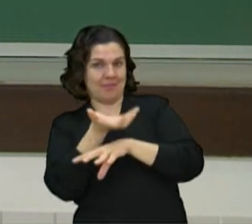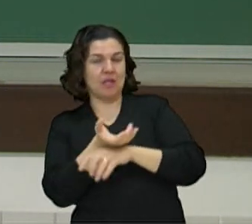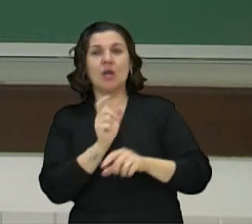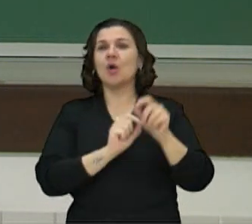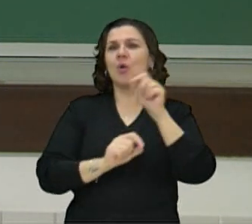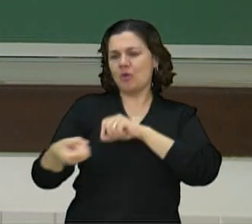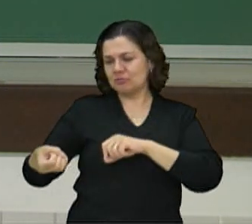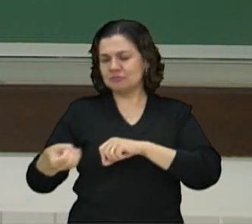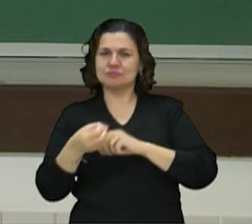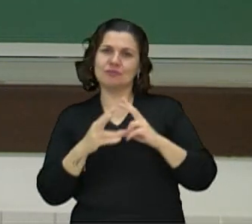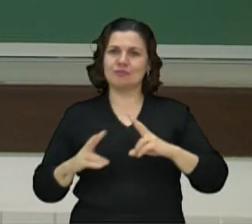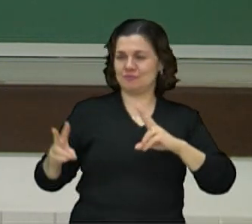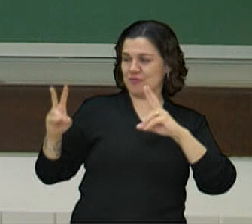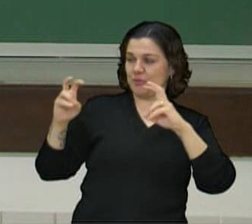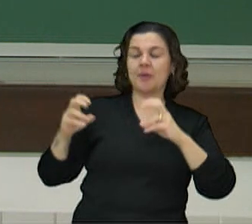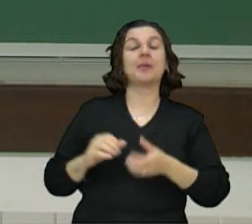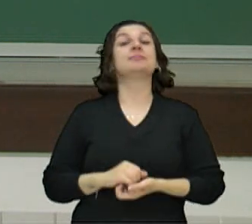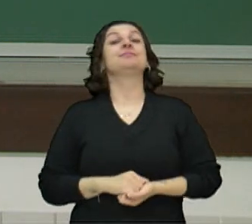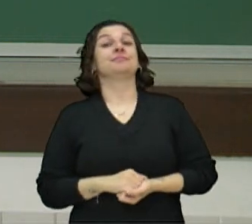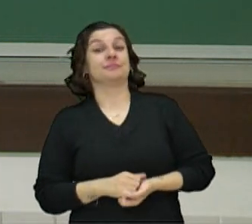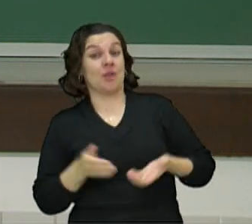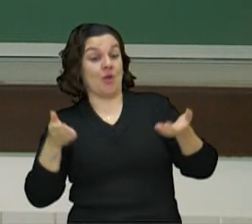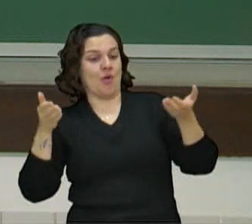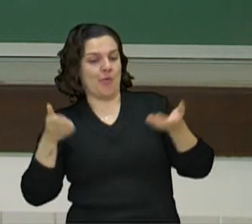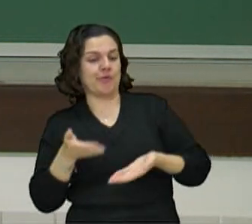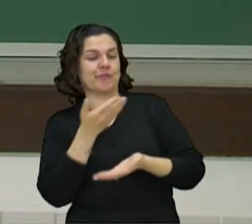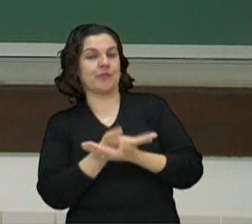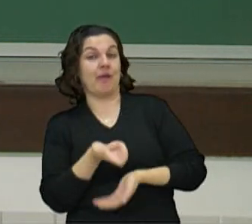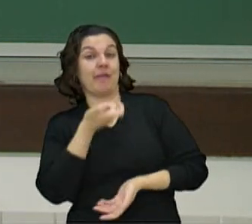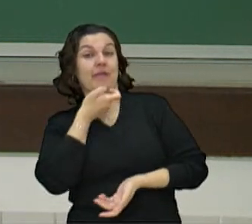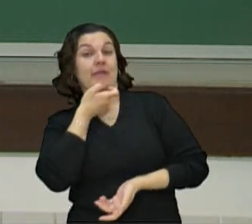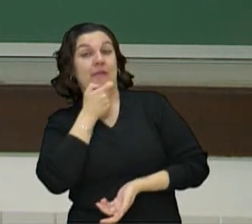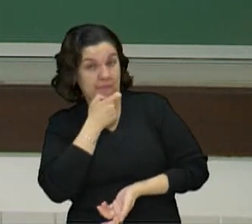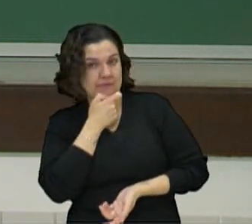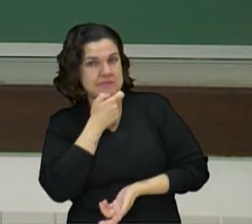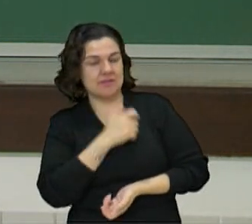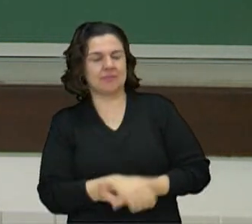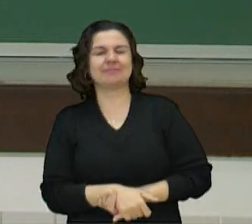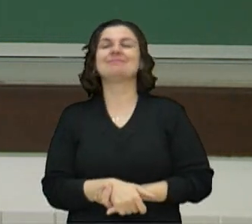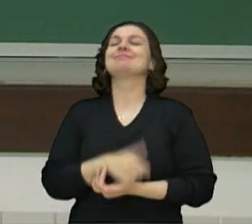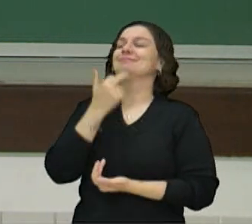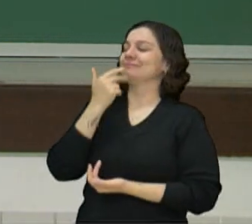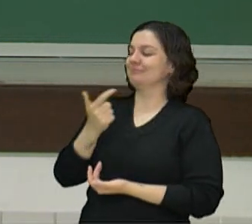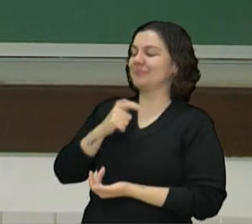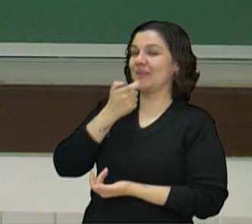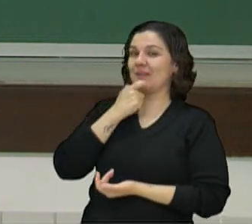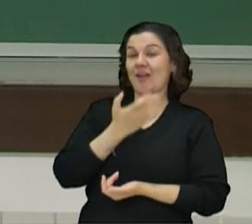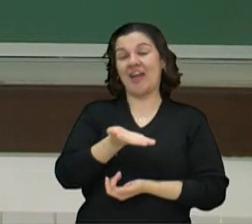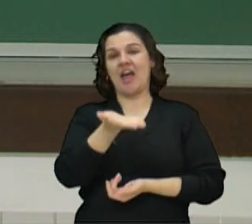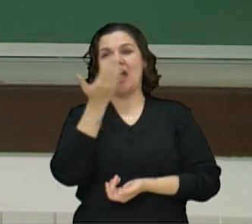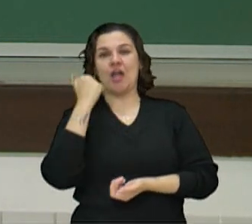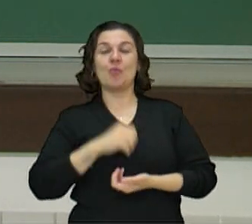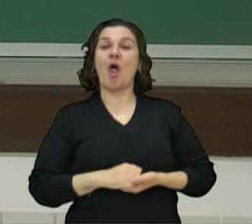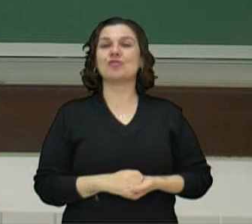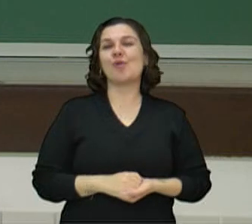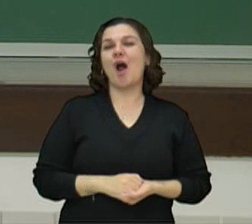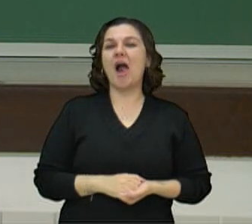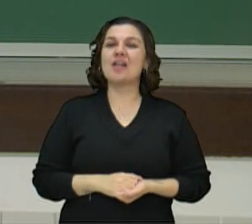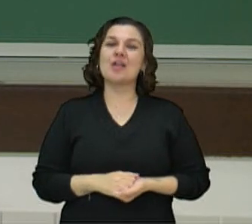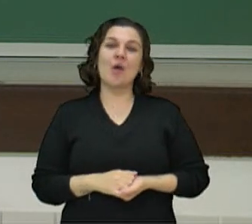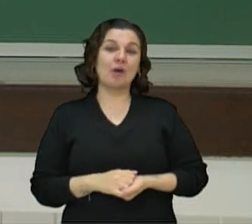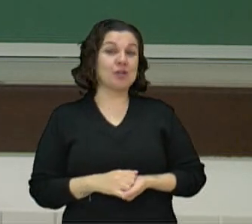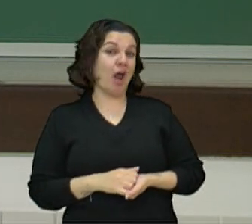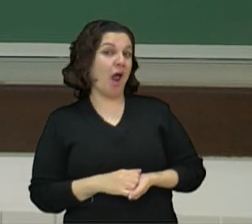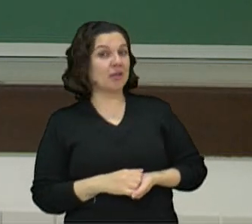Qual o novo tema é esse? Hoje vamos falar inglês. Vamos ter aula de língua inglesa. Vem falar comigo. American